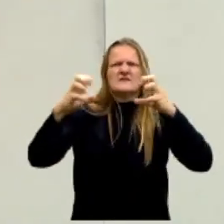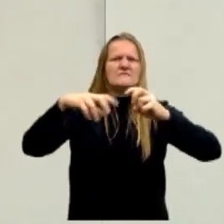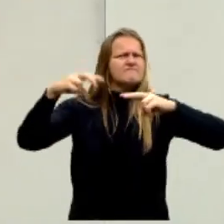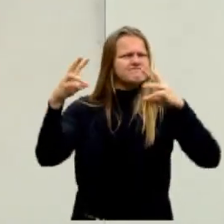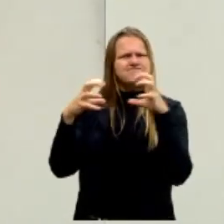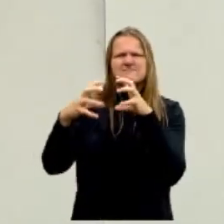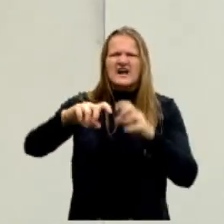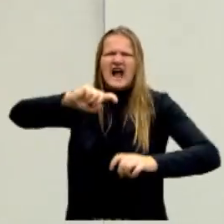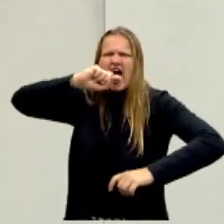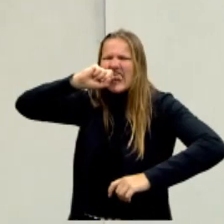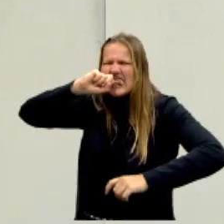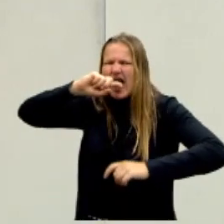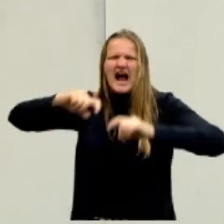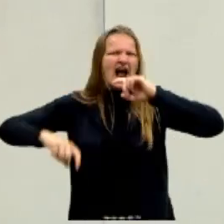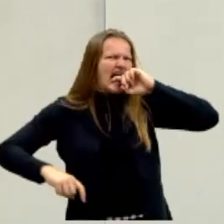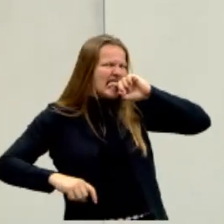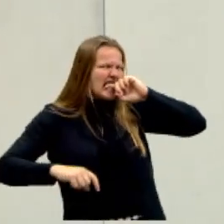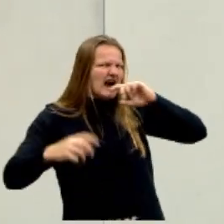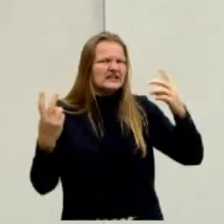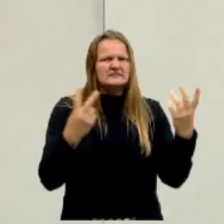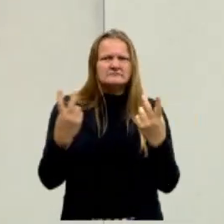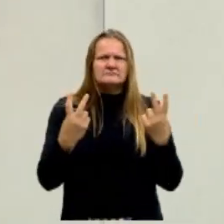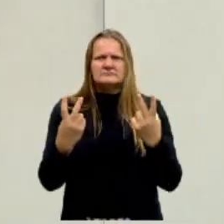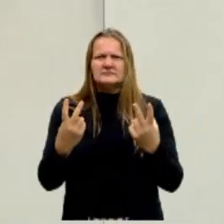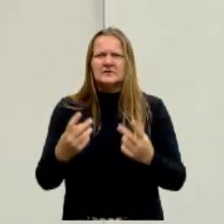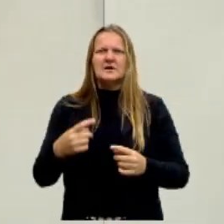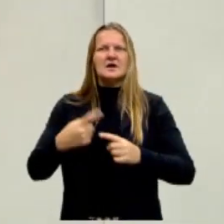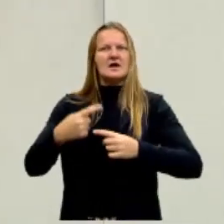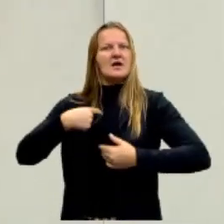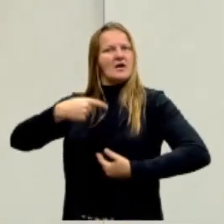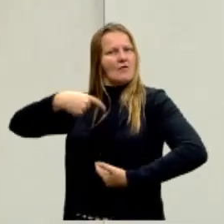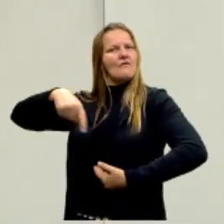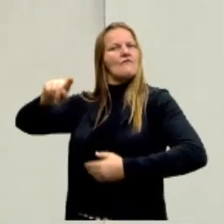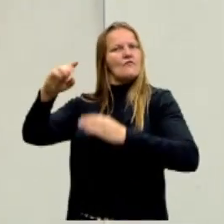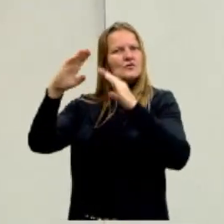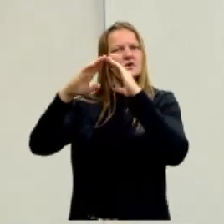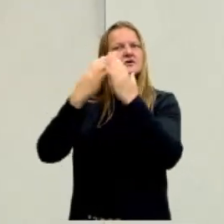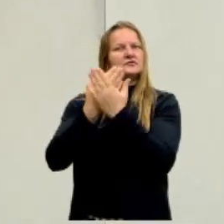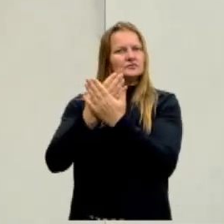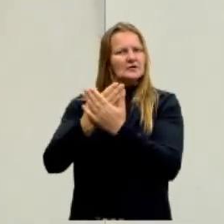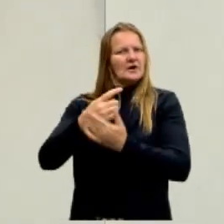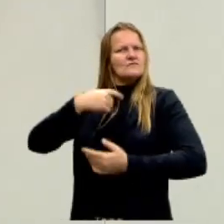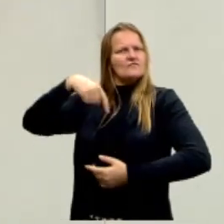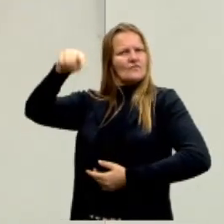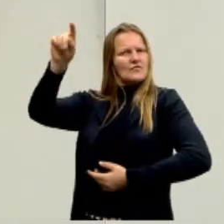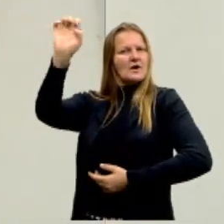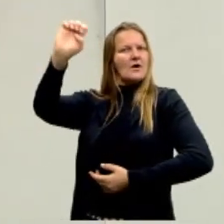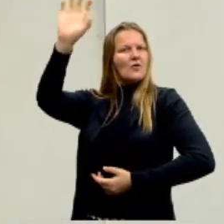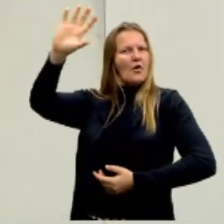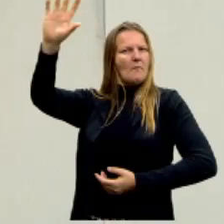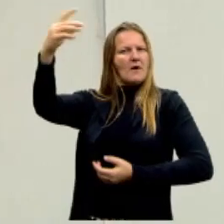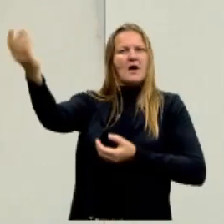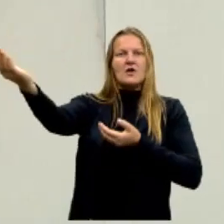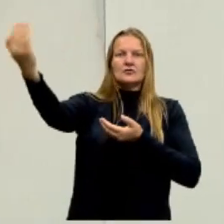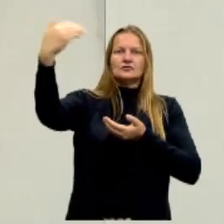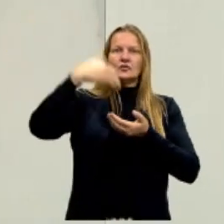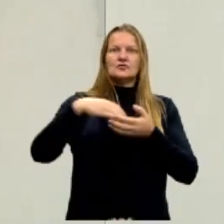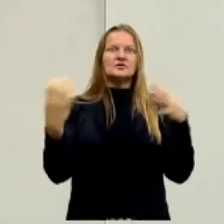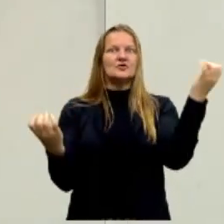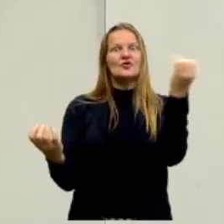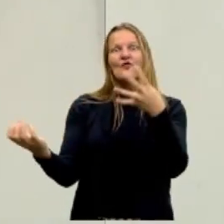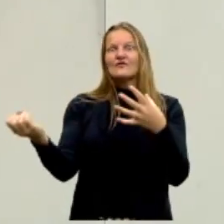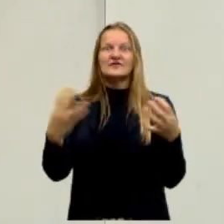essa inveja agora porque eu fui estudar lá e trouxe cá né as